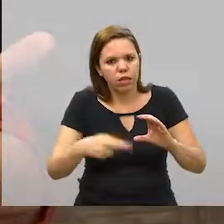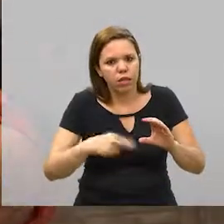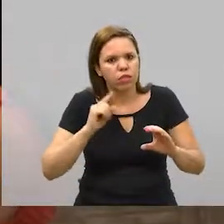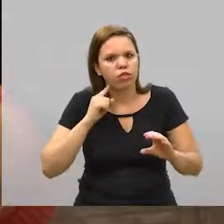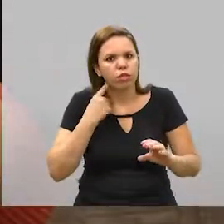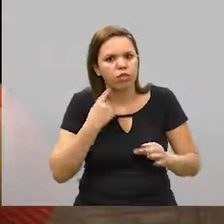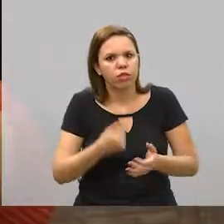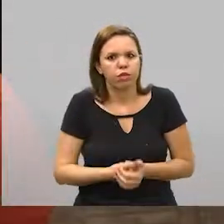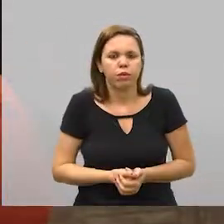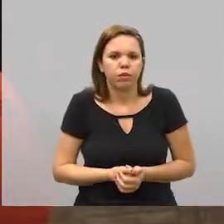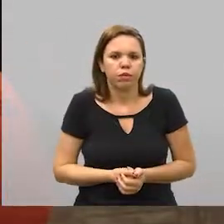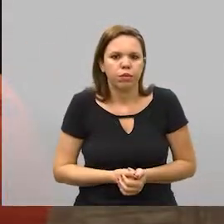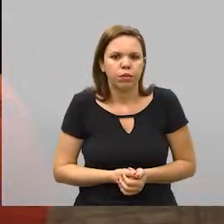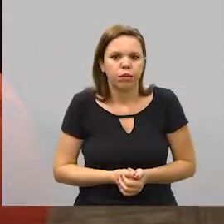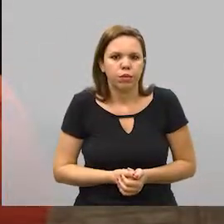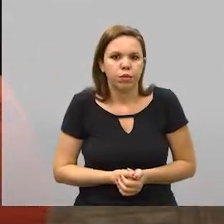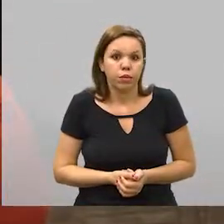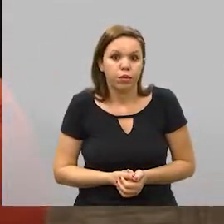de lixo,